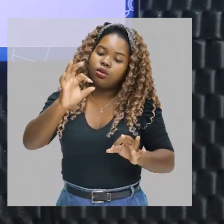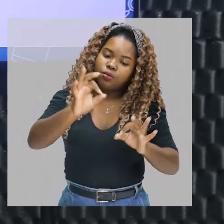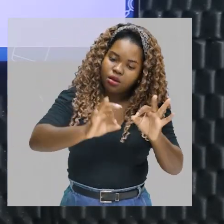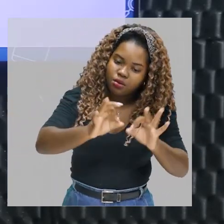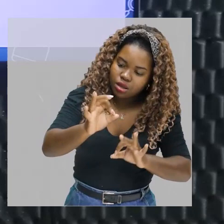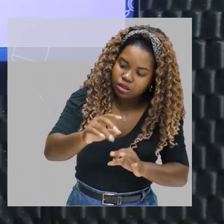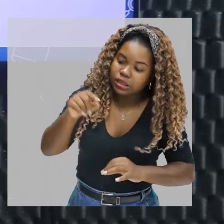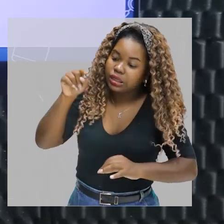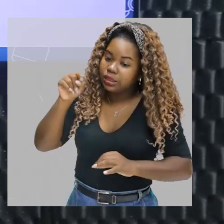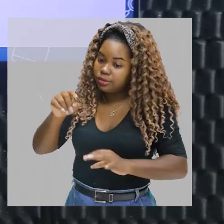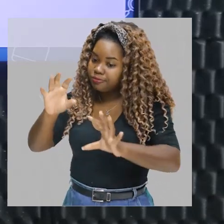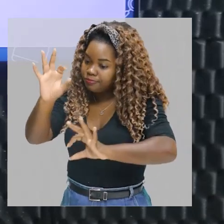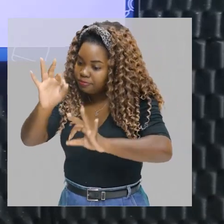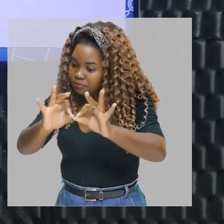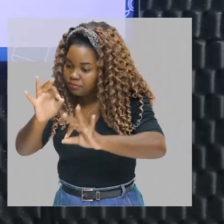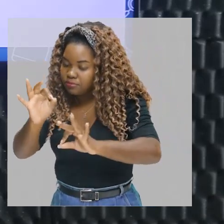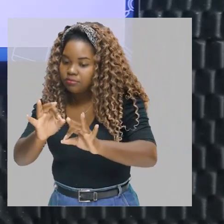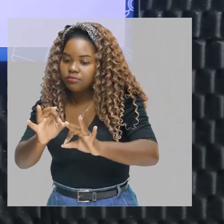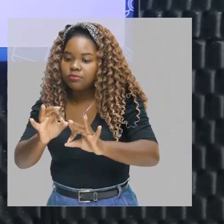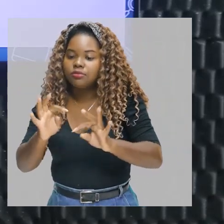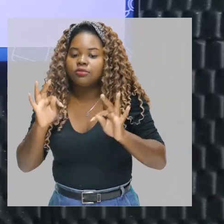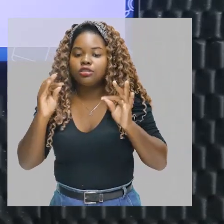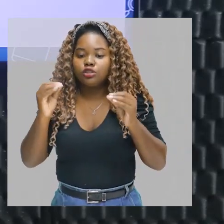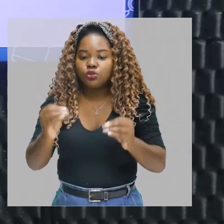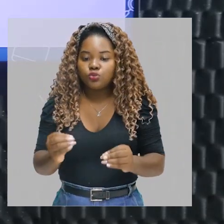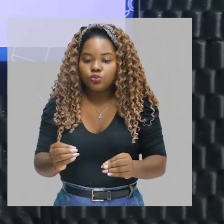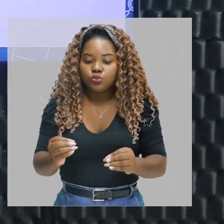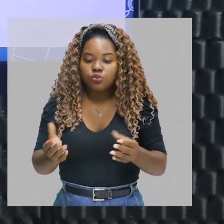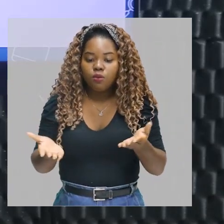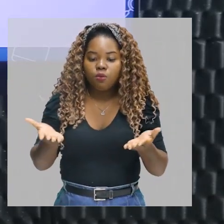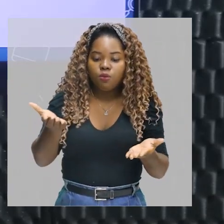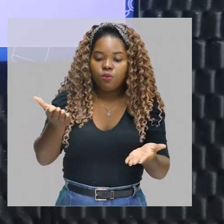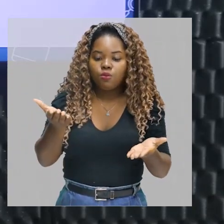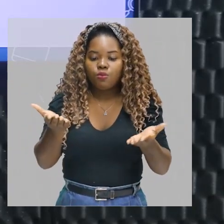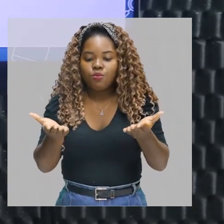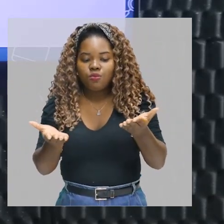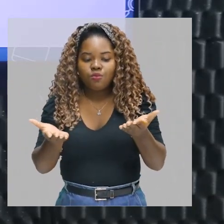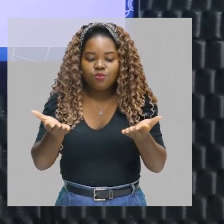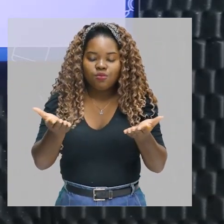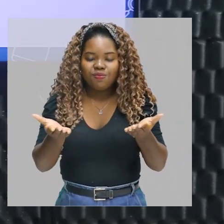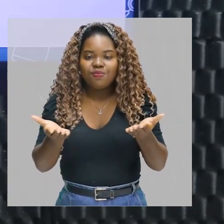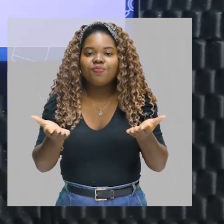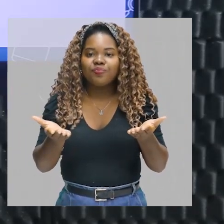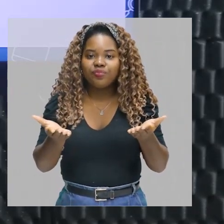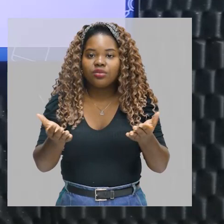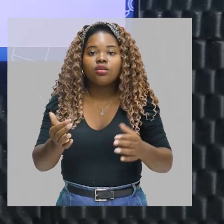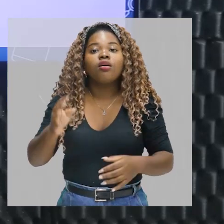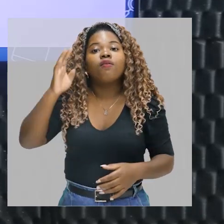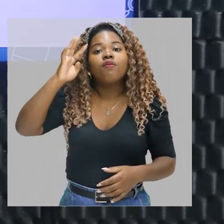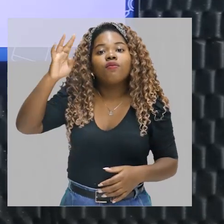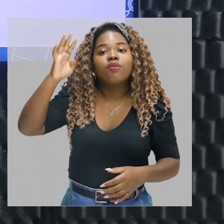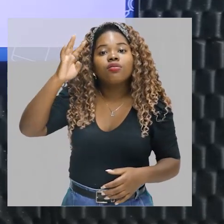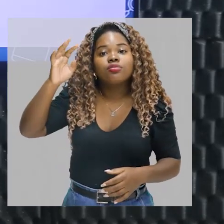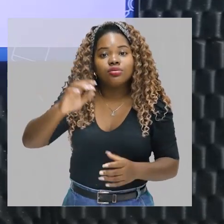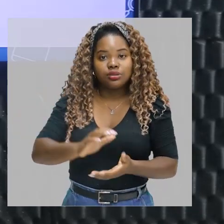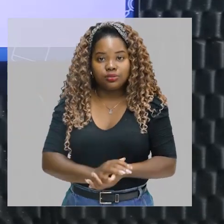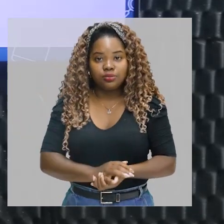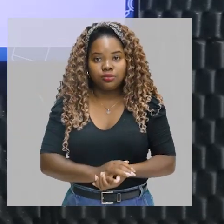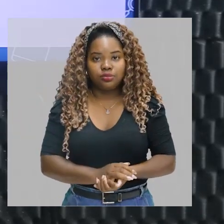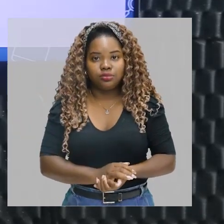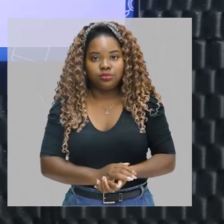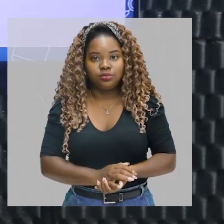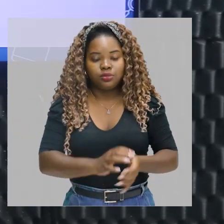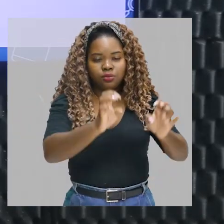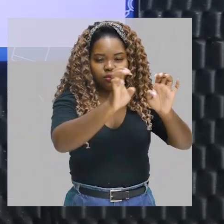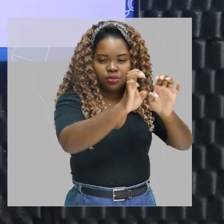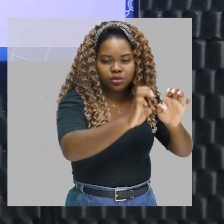com que tudo aquilo tenha um equilíbrio. Ok? Vamos imaginar, por exemplo, uma cadeia alimentar.